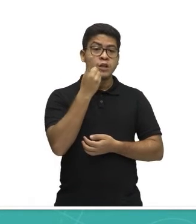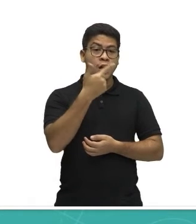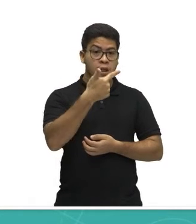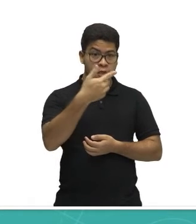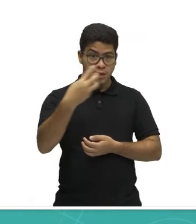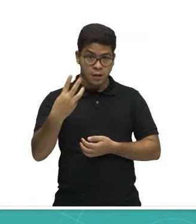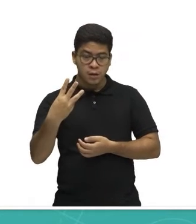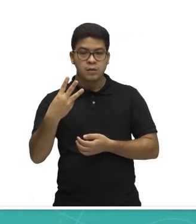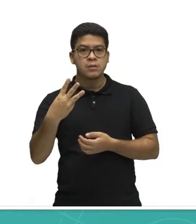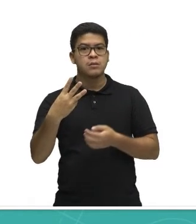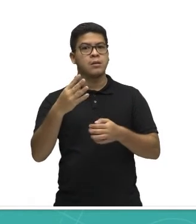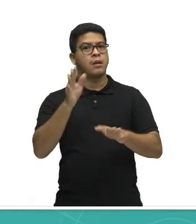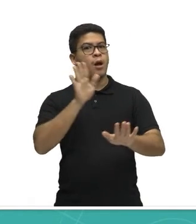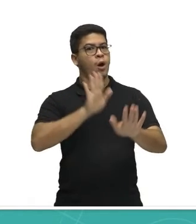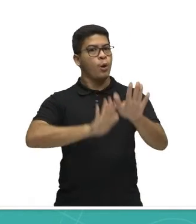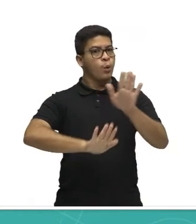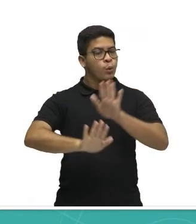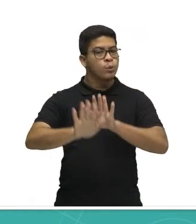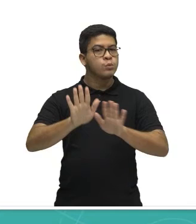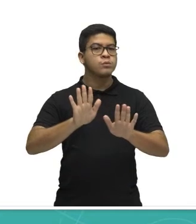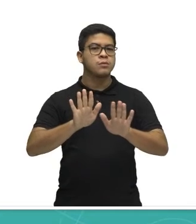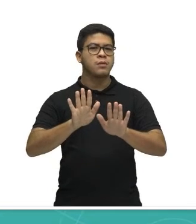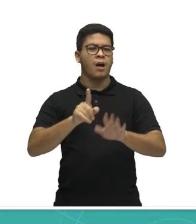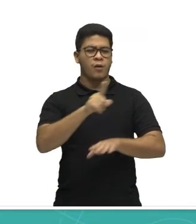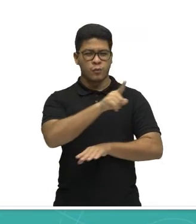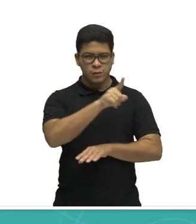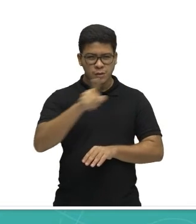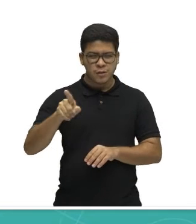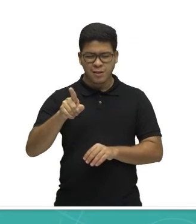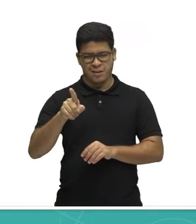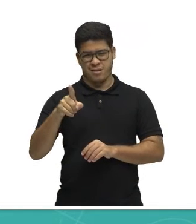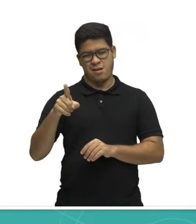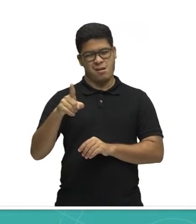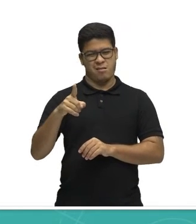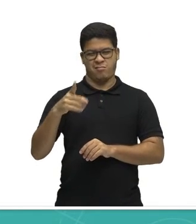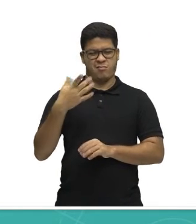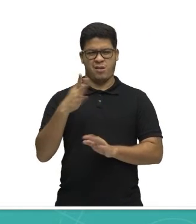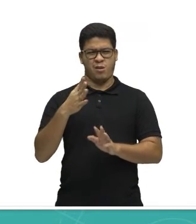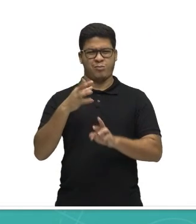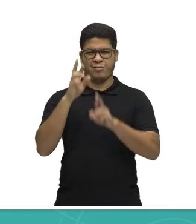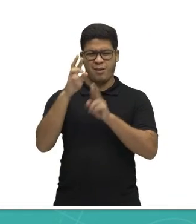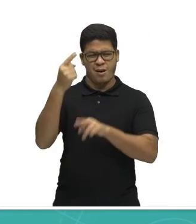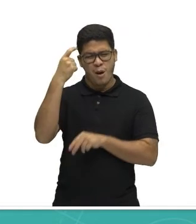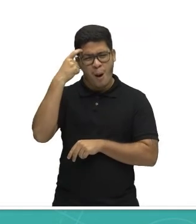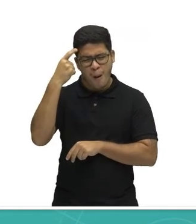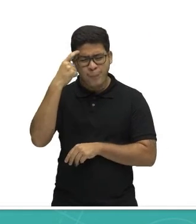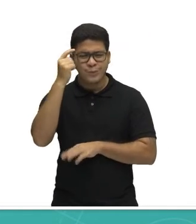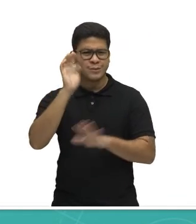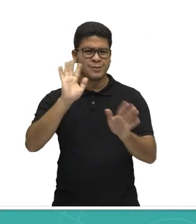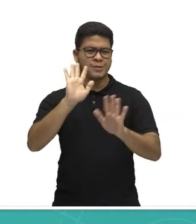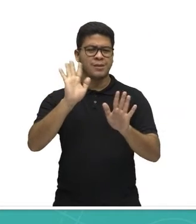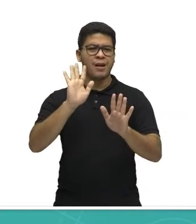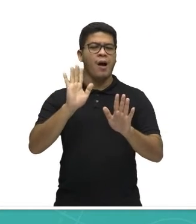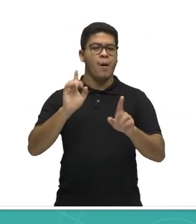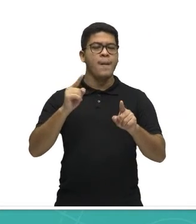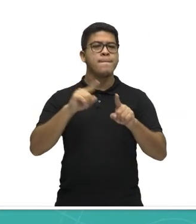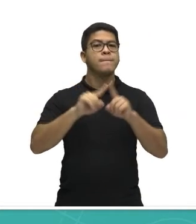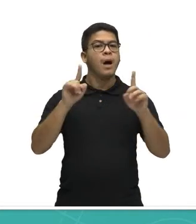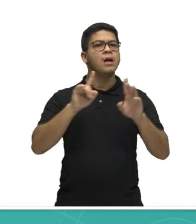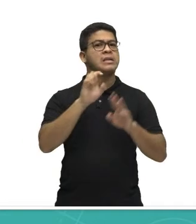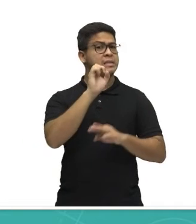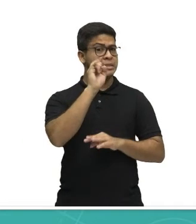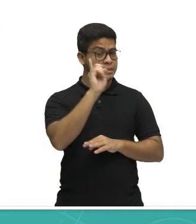desgraças. Bem, tenho certeza que a maioria de vocês não tem superstição de sexta-feira 13, gato preso. Mas quem tem,